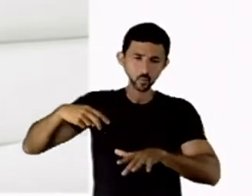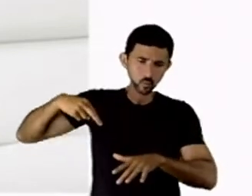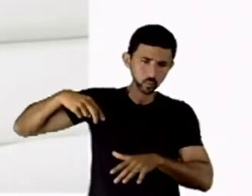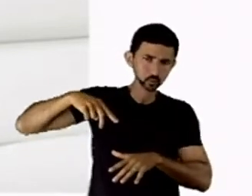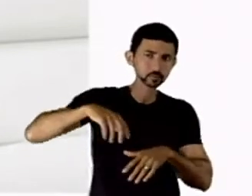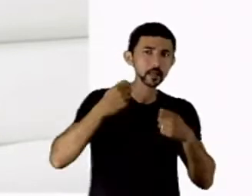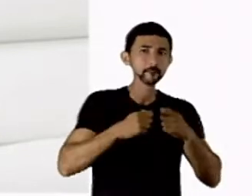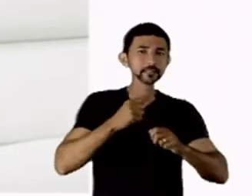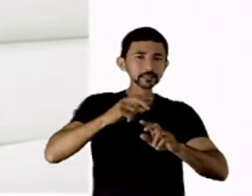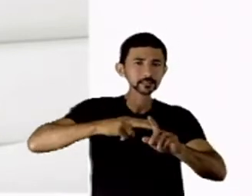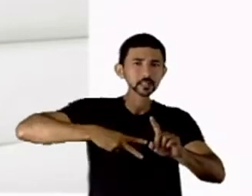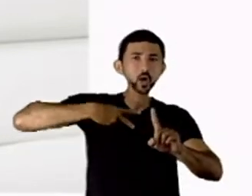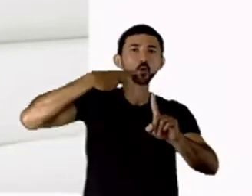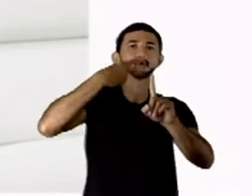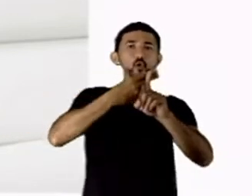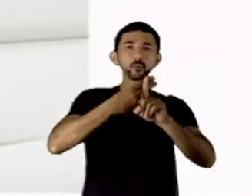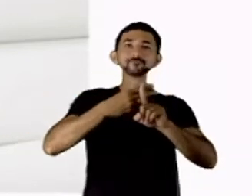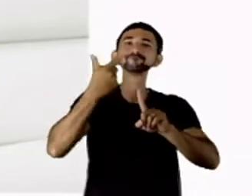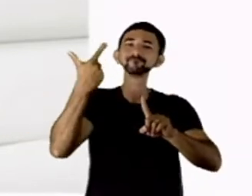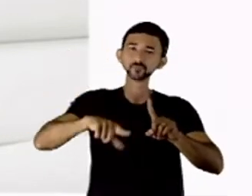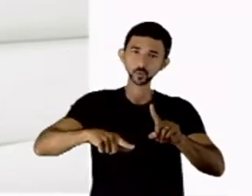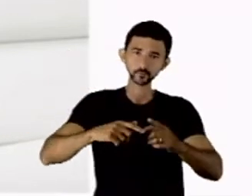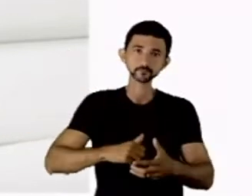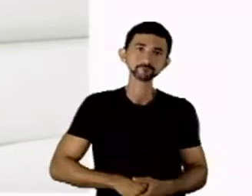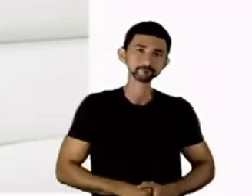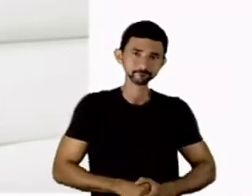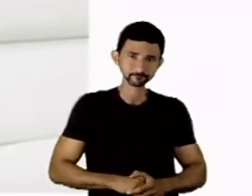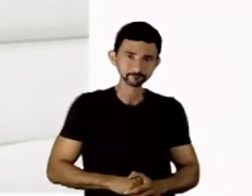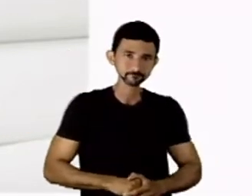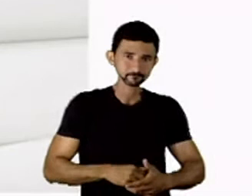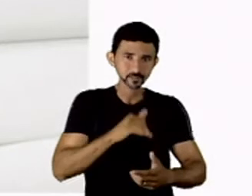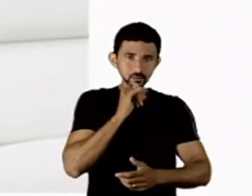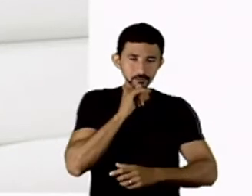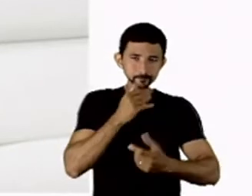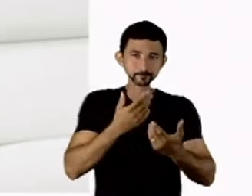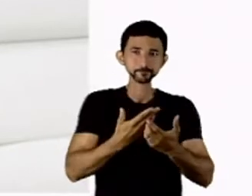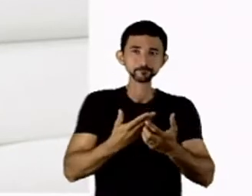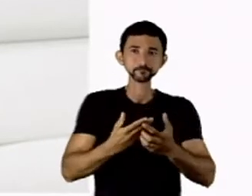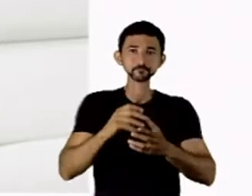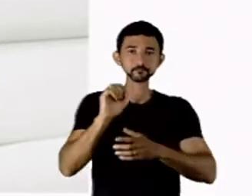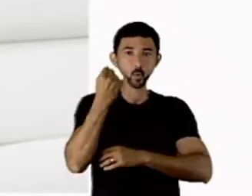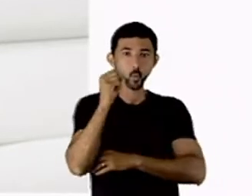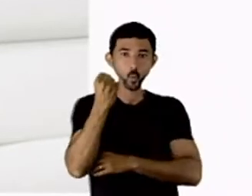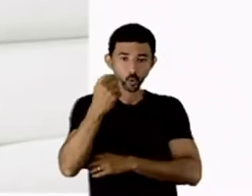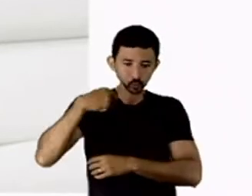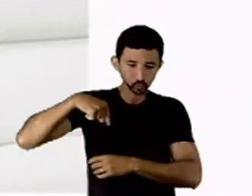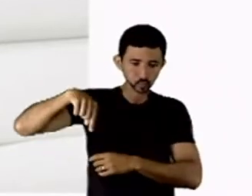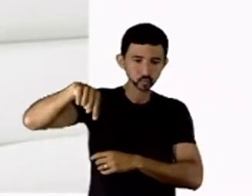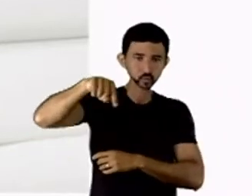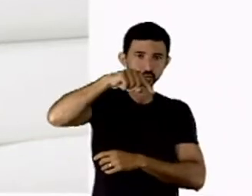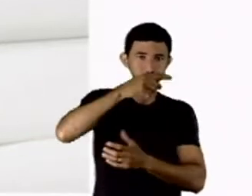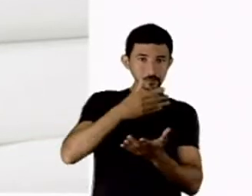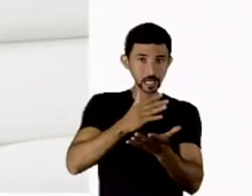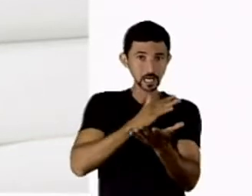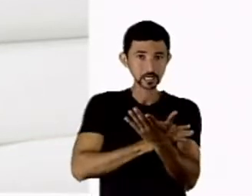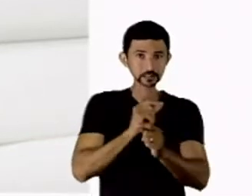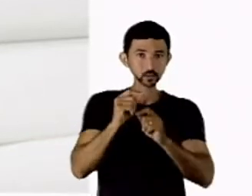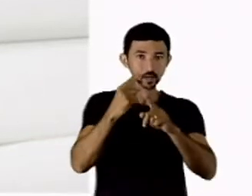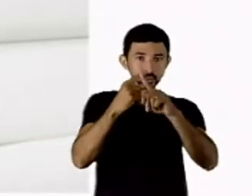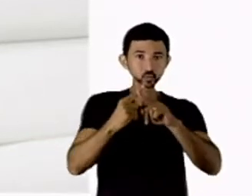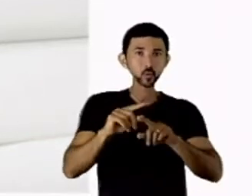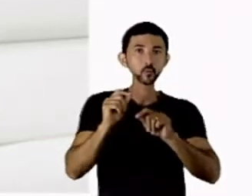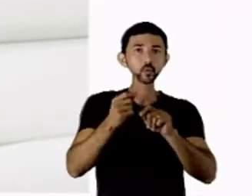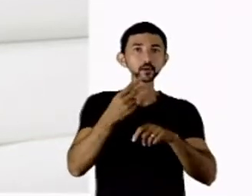vai precisar dobrar novamente. Tá? Então, ele, ao invés de 8, quanto é o dobro de